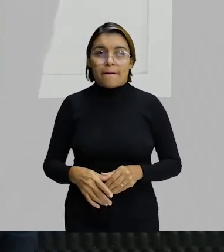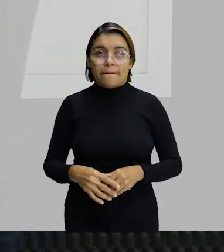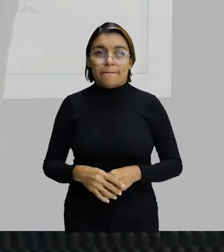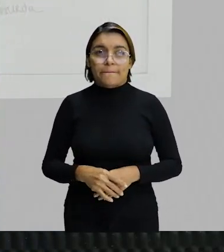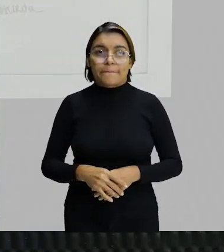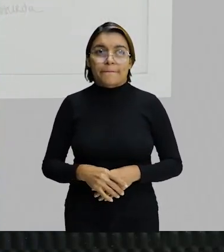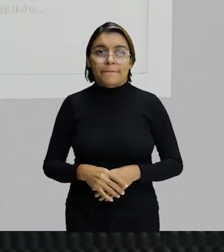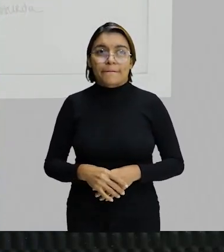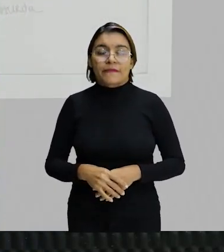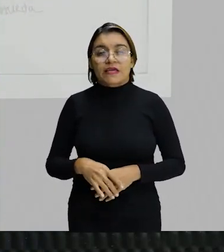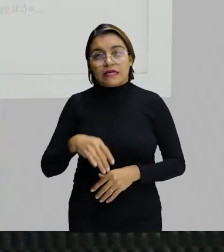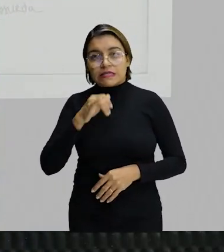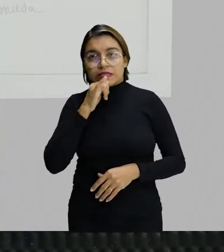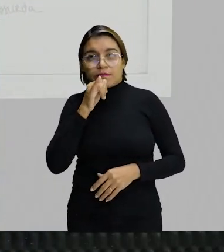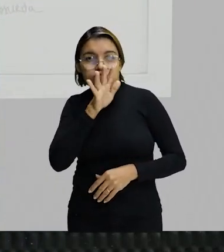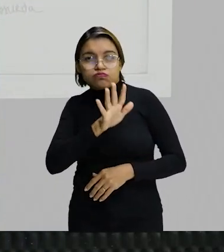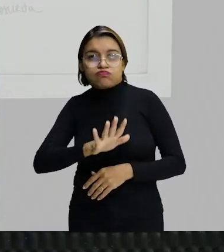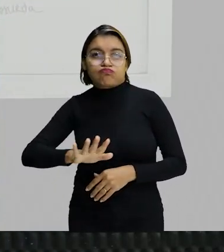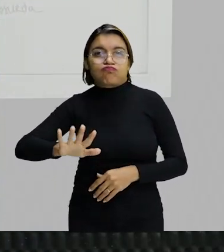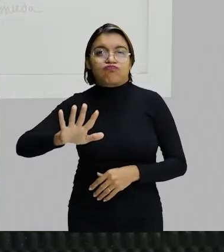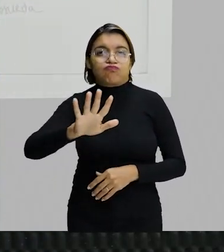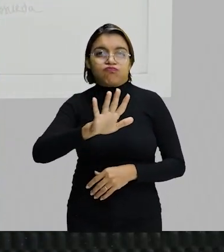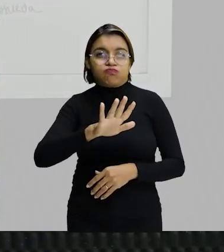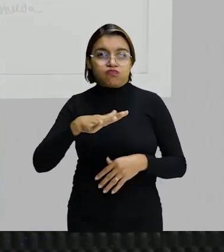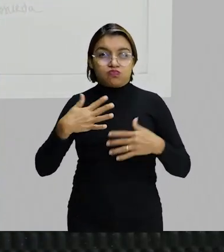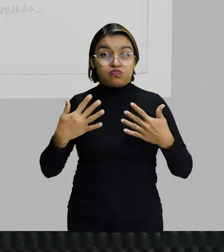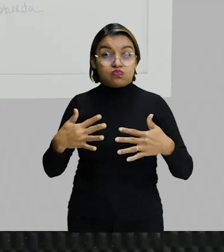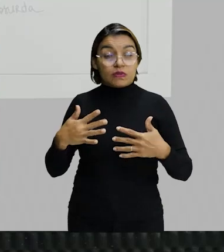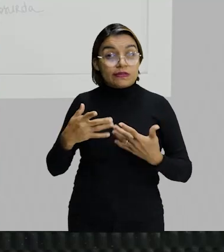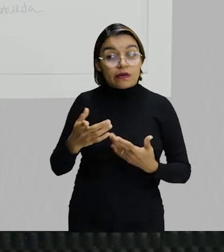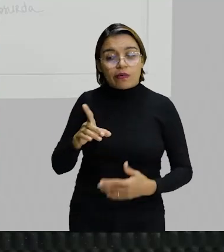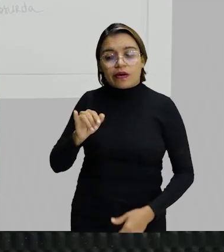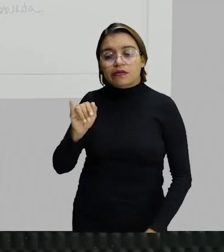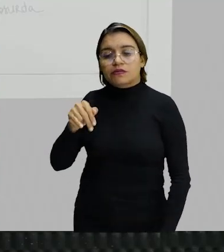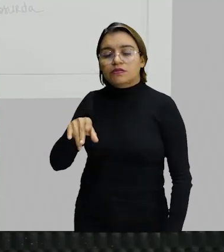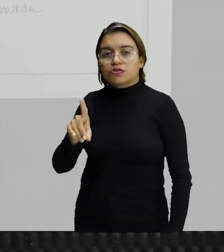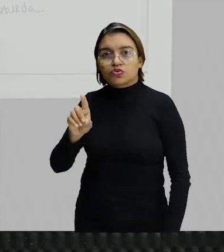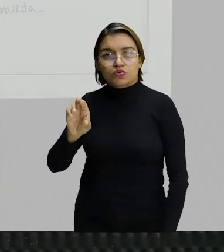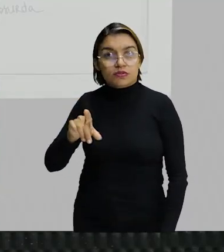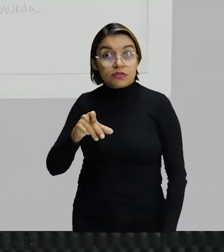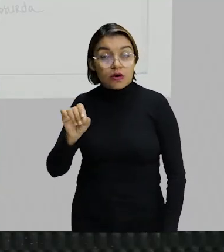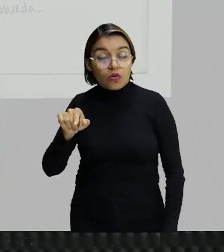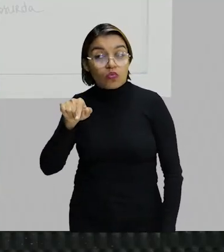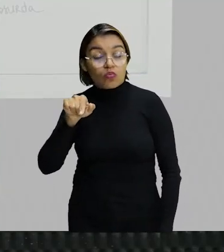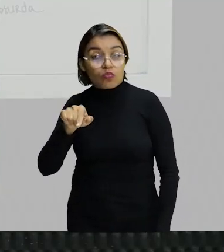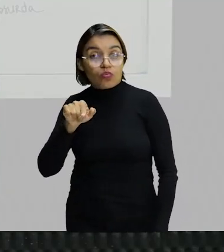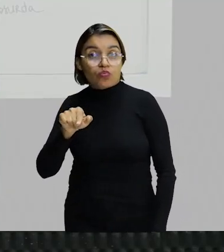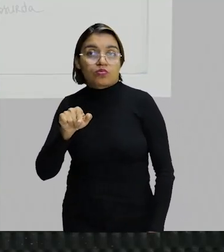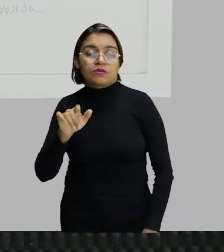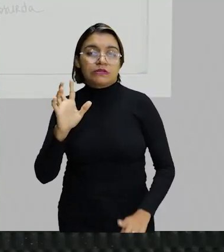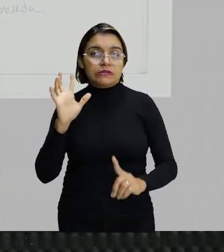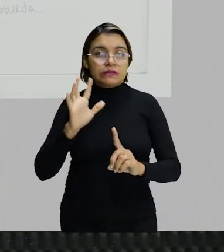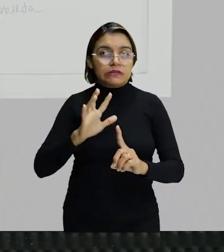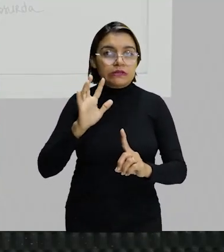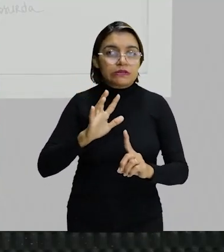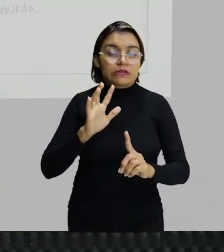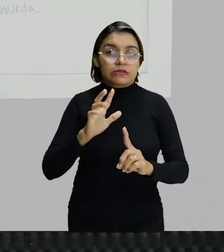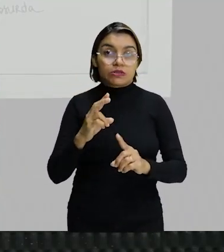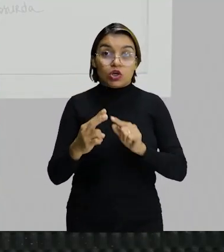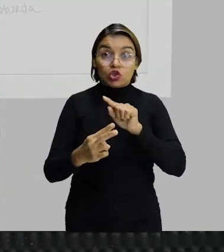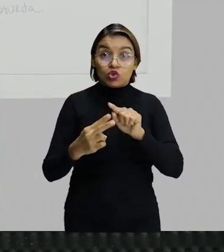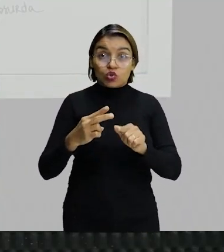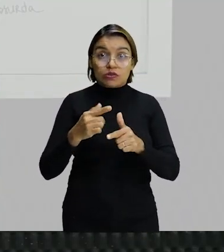Ok? Então, olha só, a indução, ela promove aqui problemas, dois